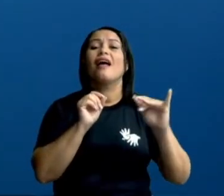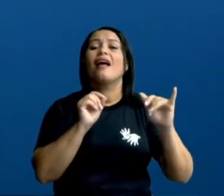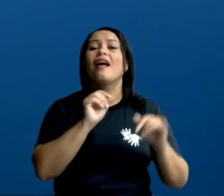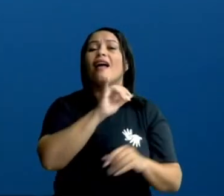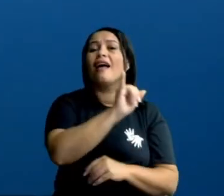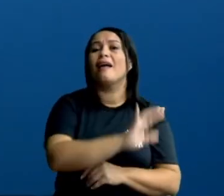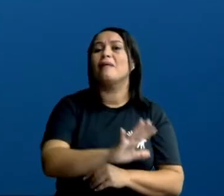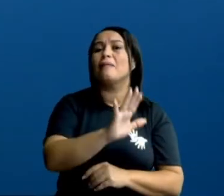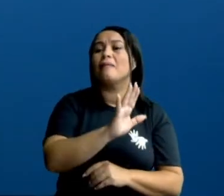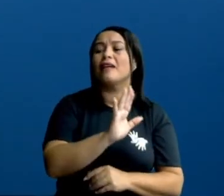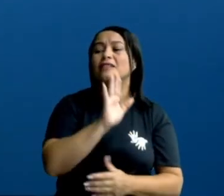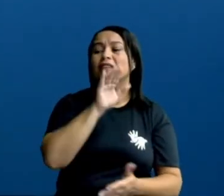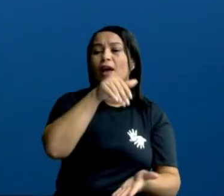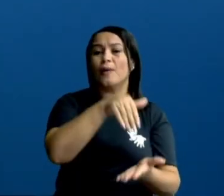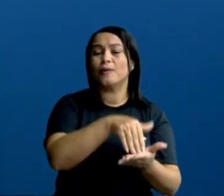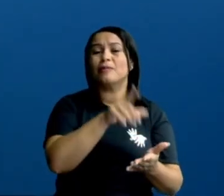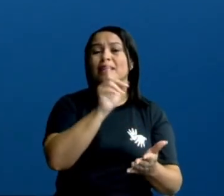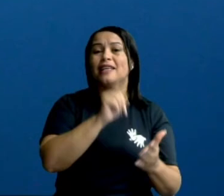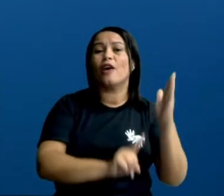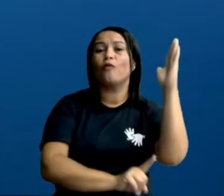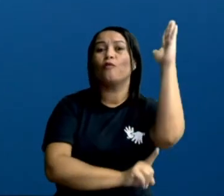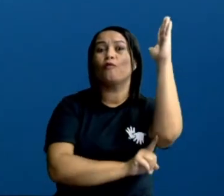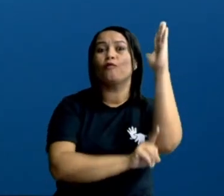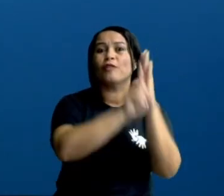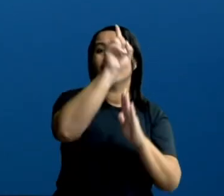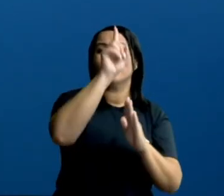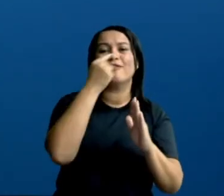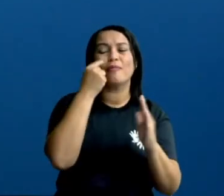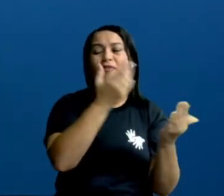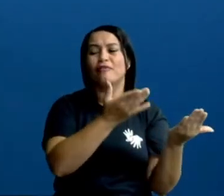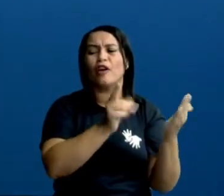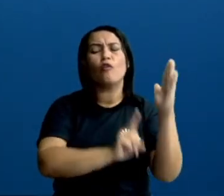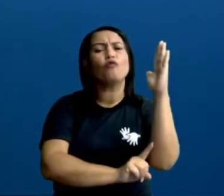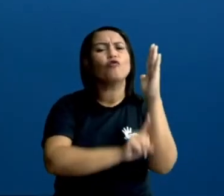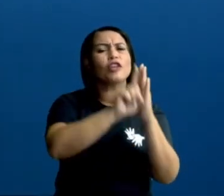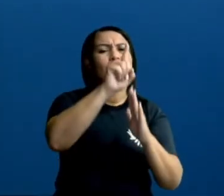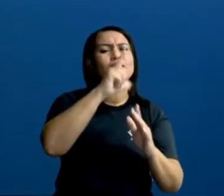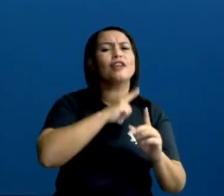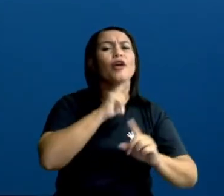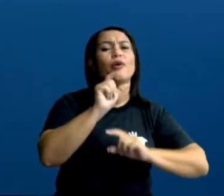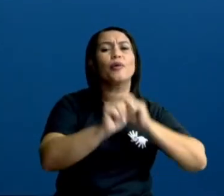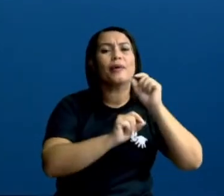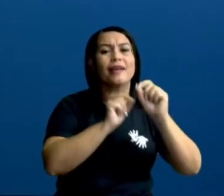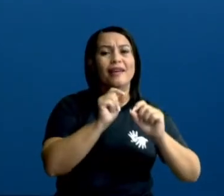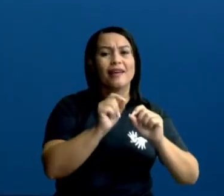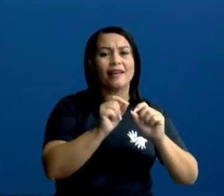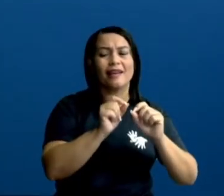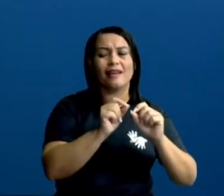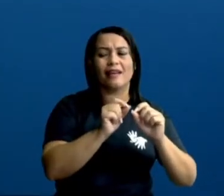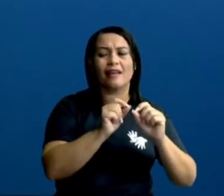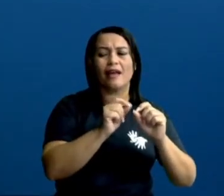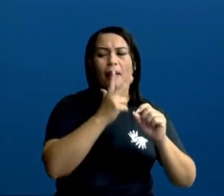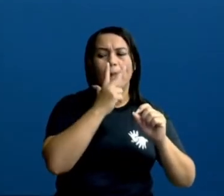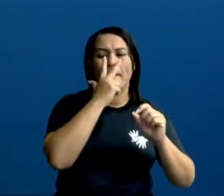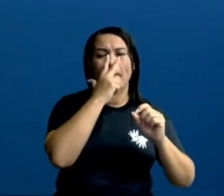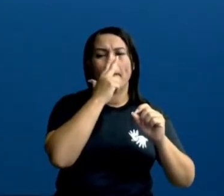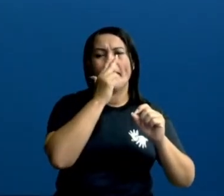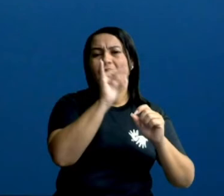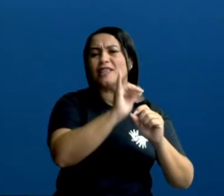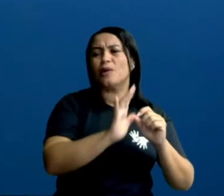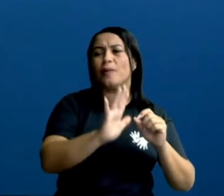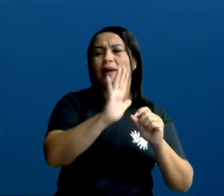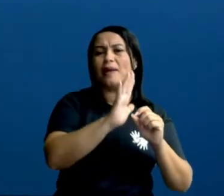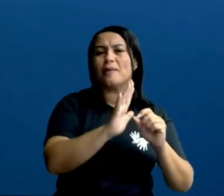o foguetinho, tá certo? Vamos olhar, o foguetinho tem, ó, uma forma o